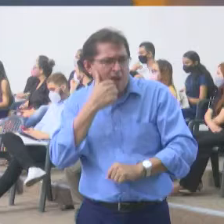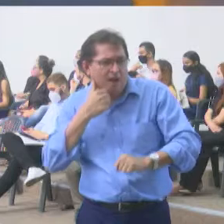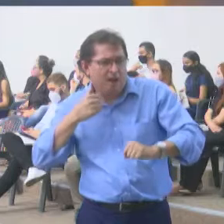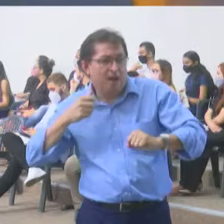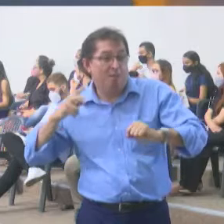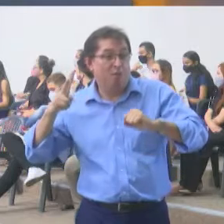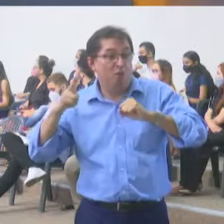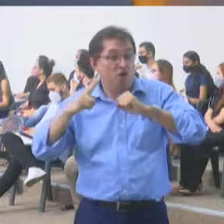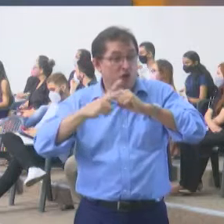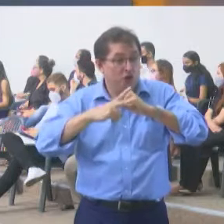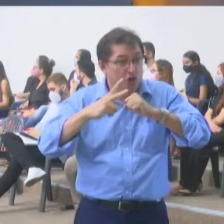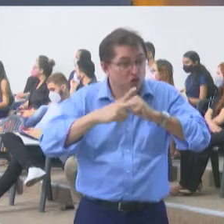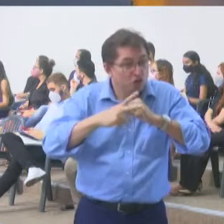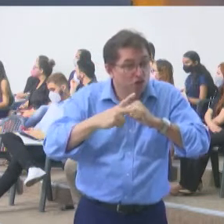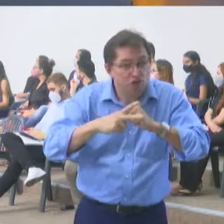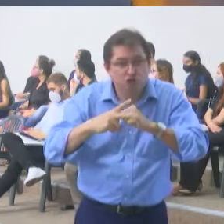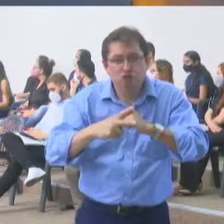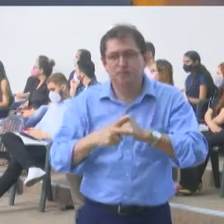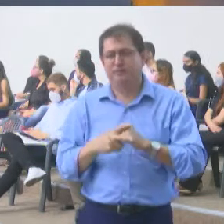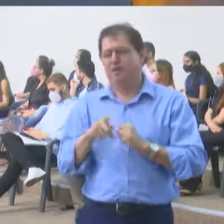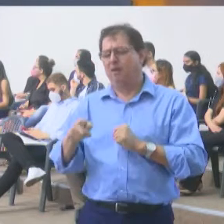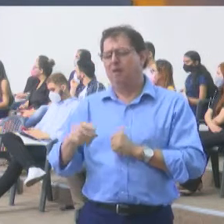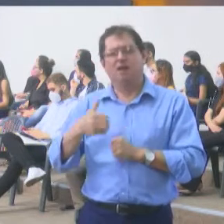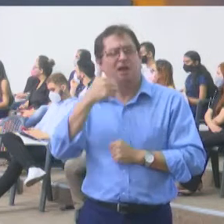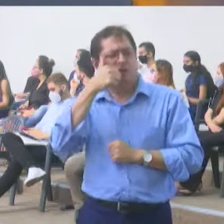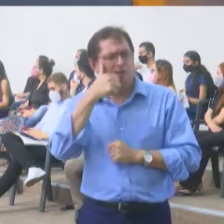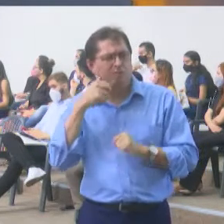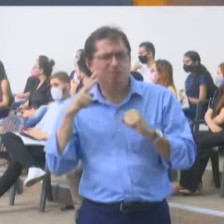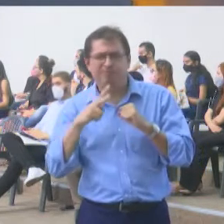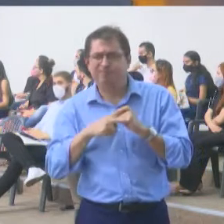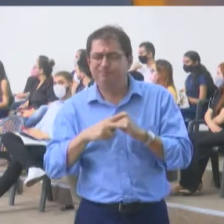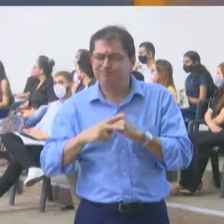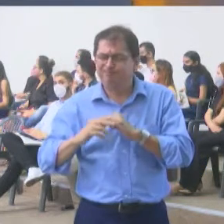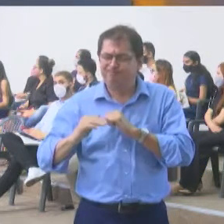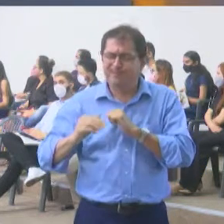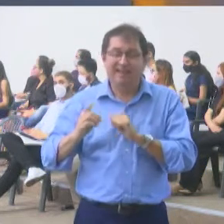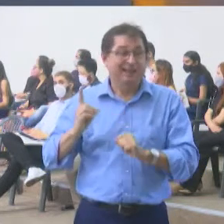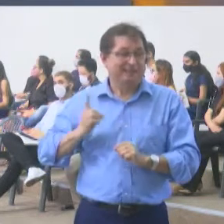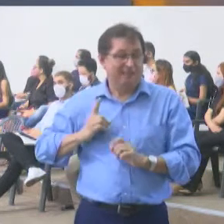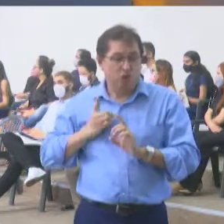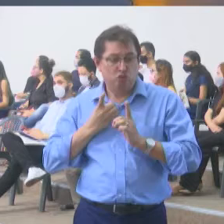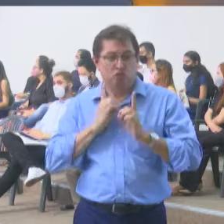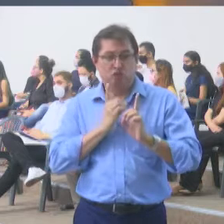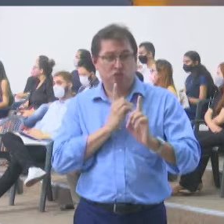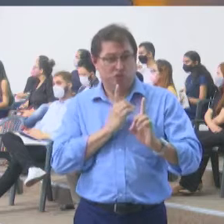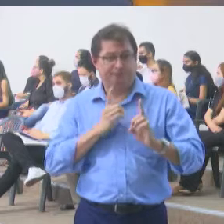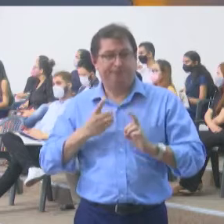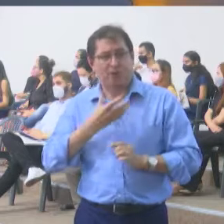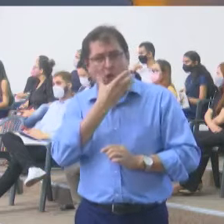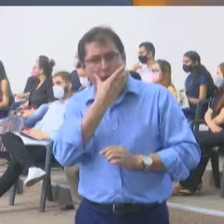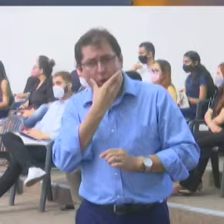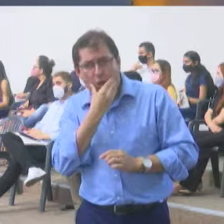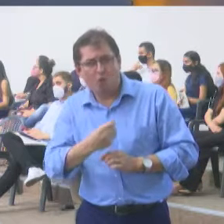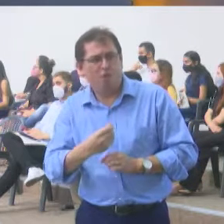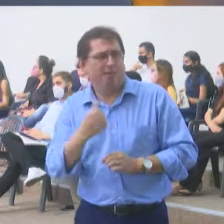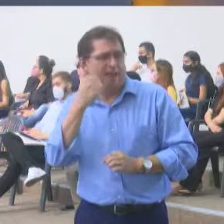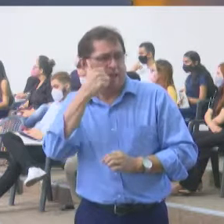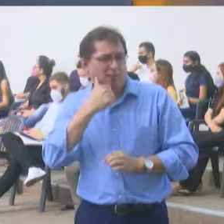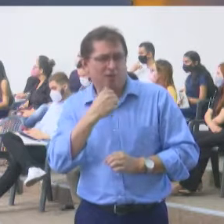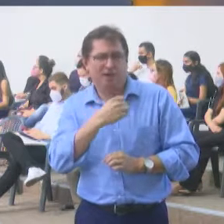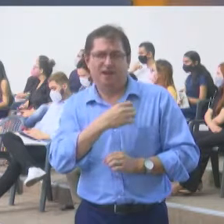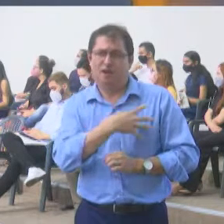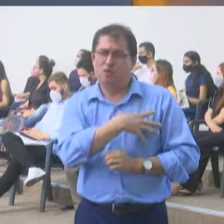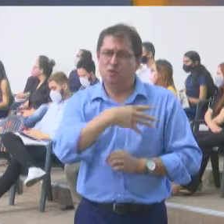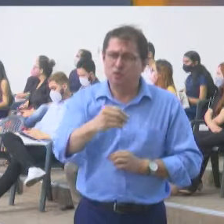proteger a existência daquela viúva, a linhagem do falecido, mas era principalmente, a lei existia